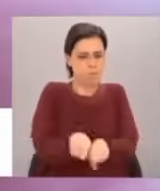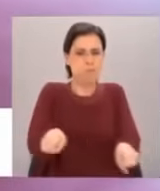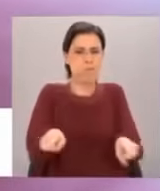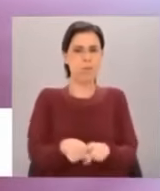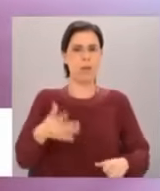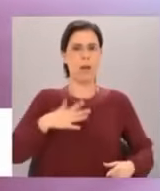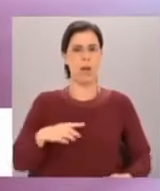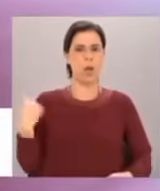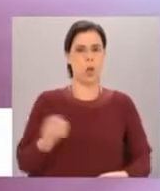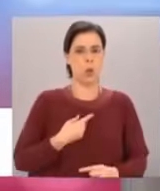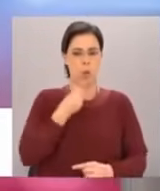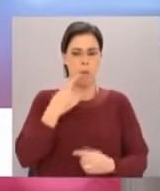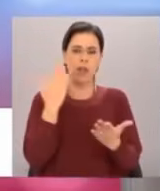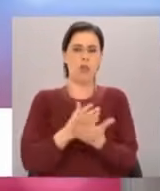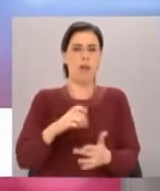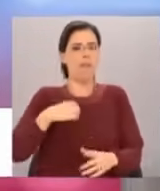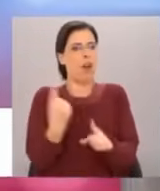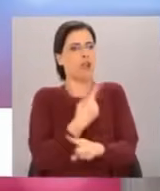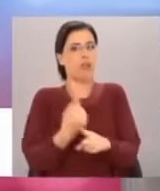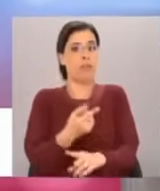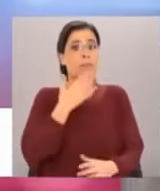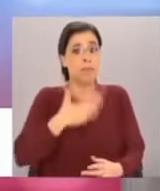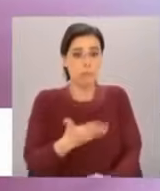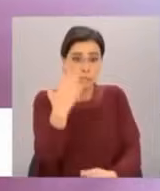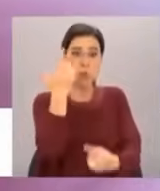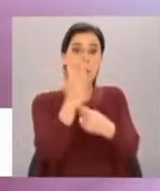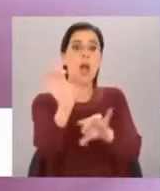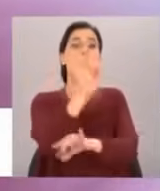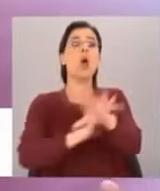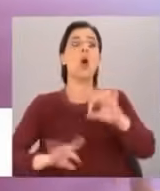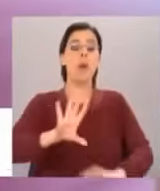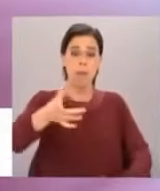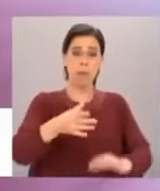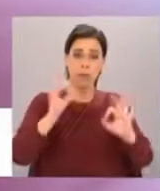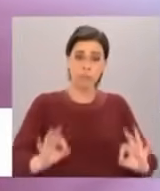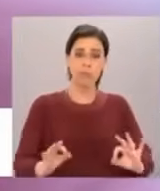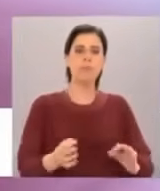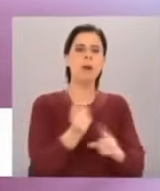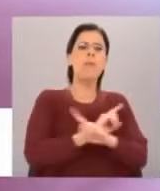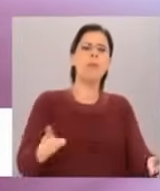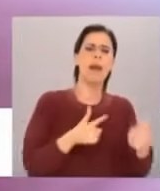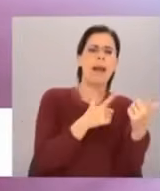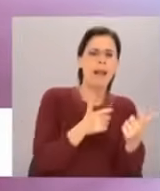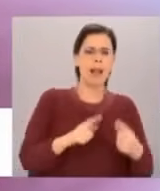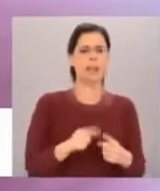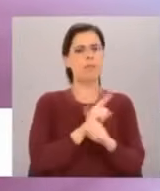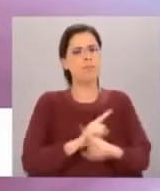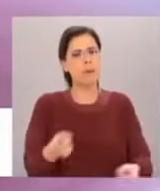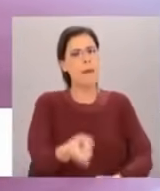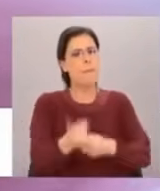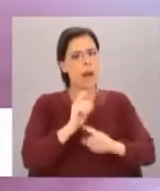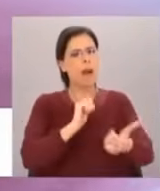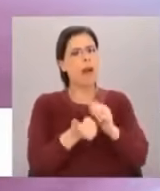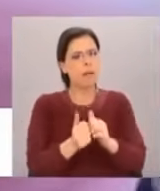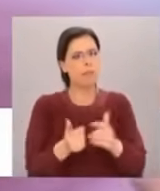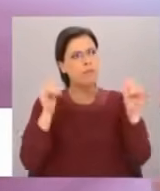pedra do Cristo o nome de todos os vegetarianos Então se ainda não consegui dar um exemplo na Europa o num país civilizado que tenha proibido a caça tenho proibida a